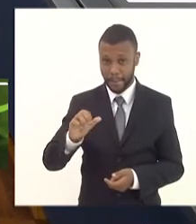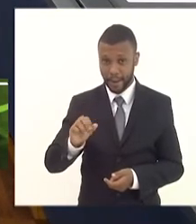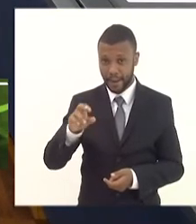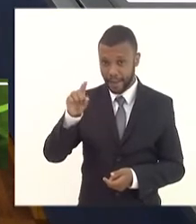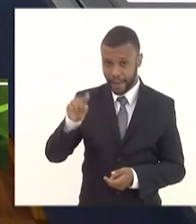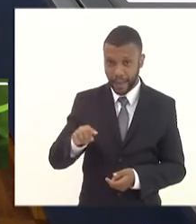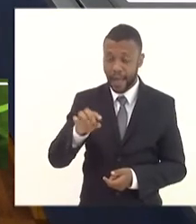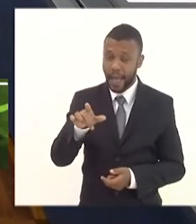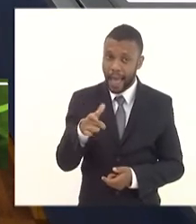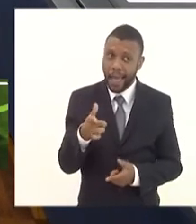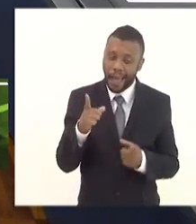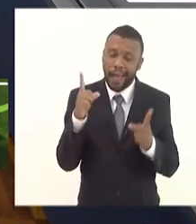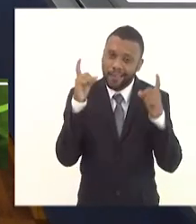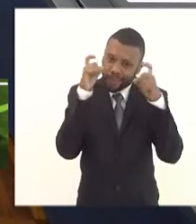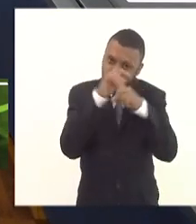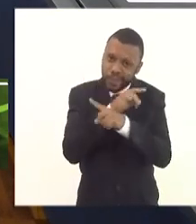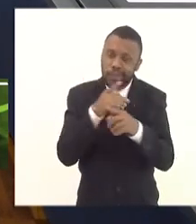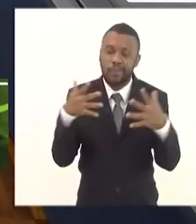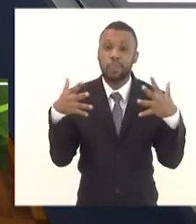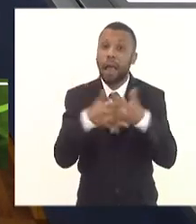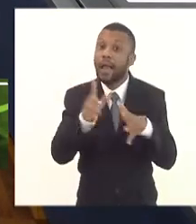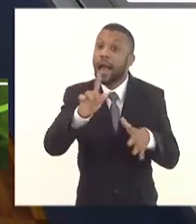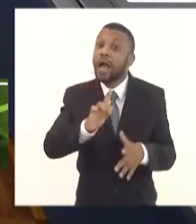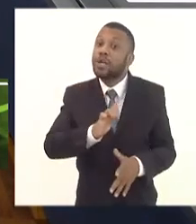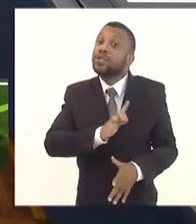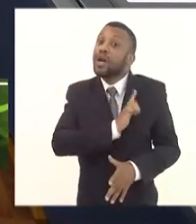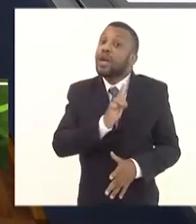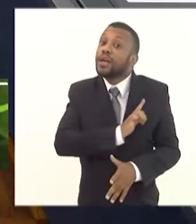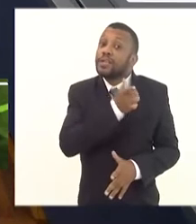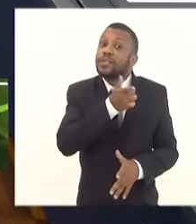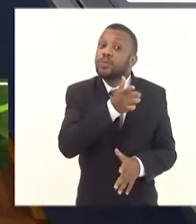corte de prisão agora. Né?